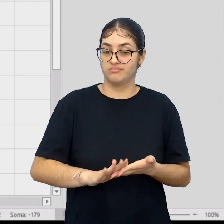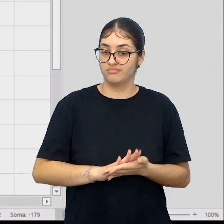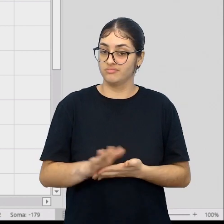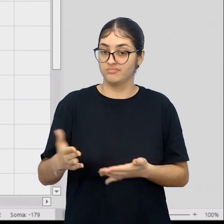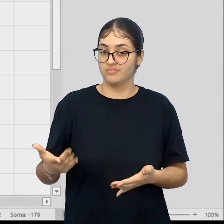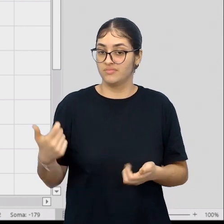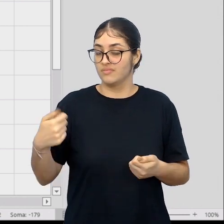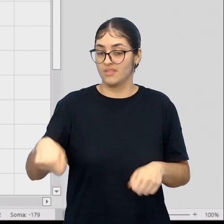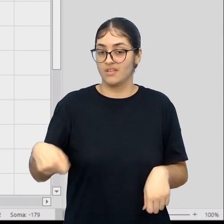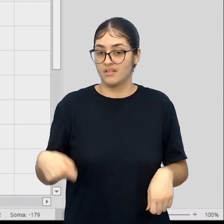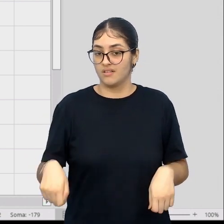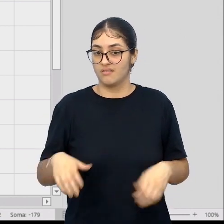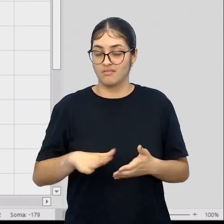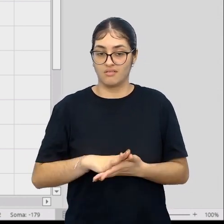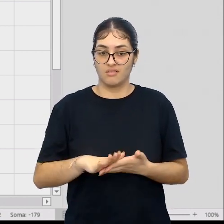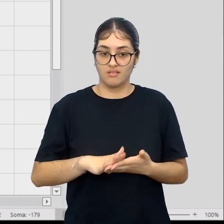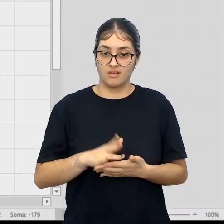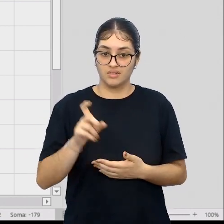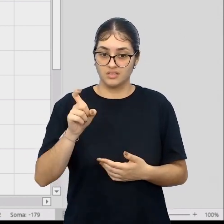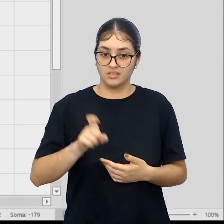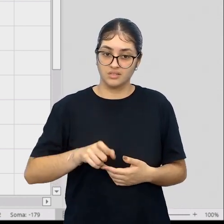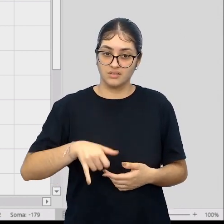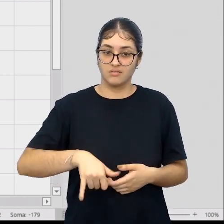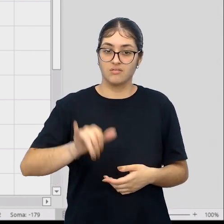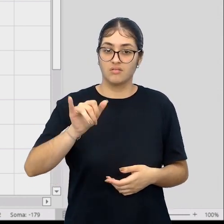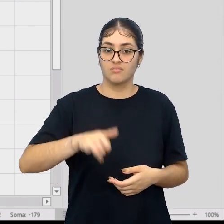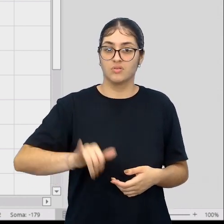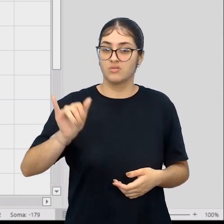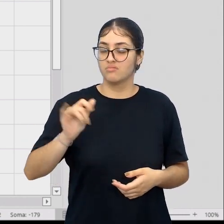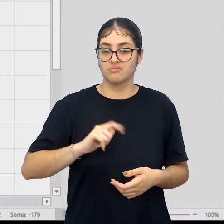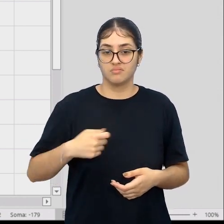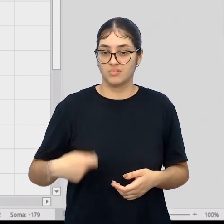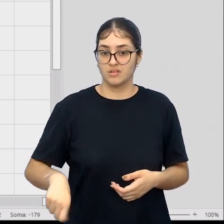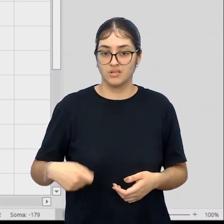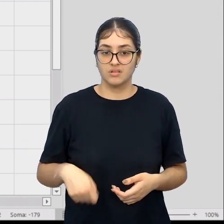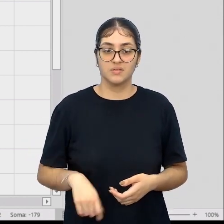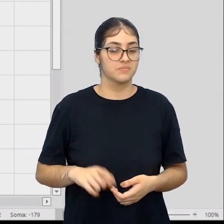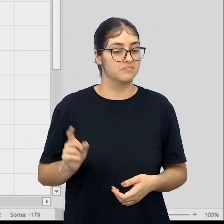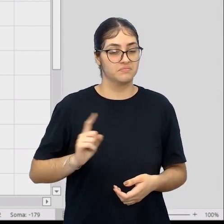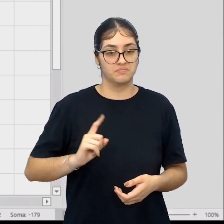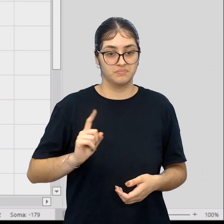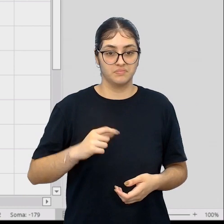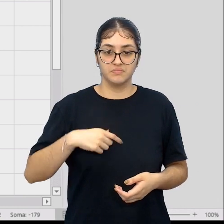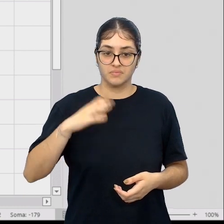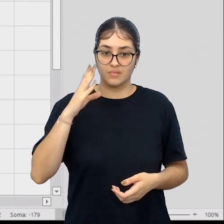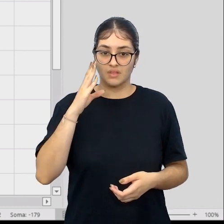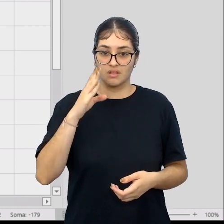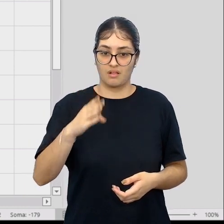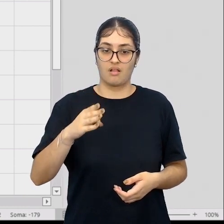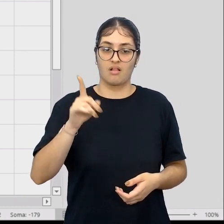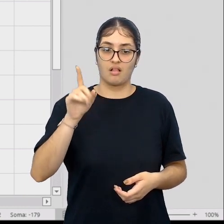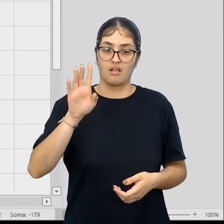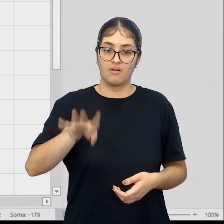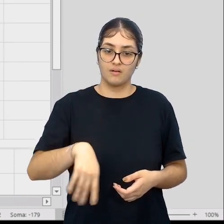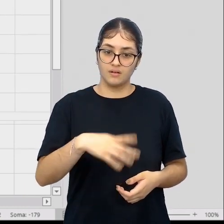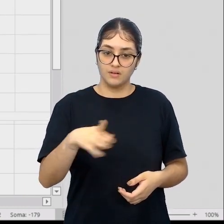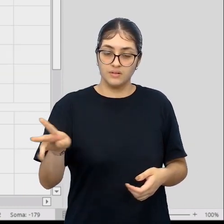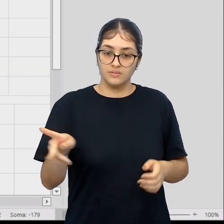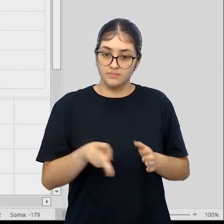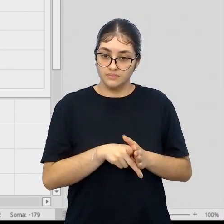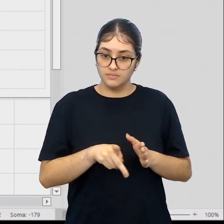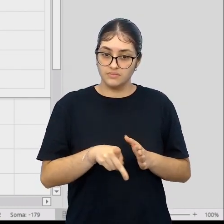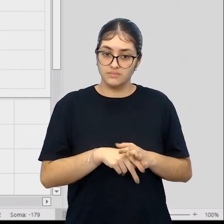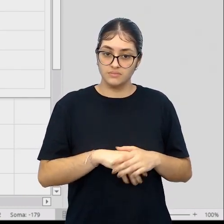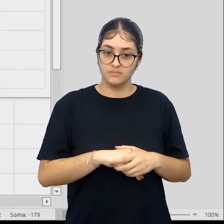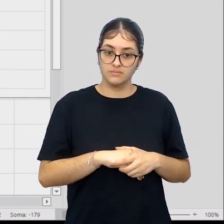seja, eu nem precisava da coluna do x quadrado, do xy, do YY, se eu fosse direto no Excel. Deu pra Saudade entender? das aulas de geometria analítica. Pois